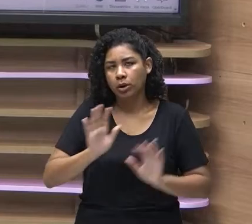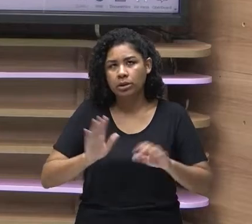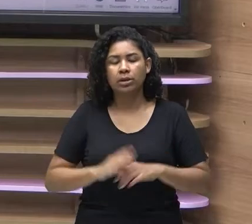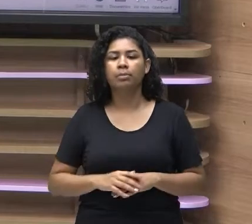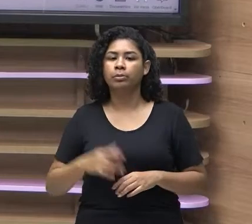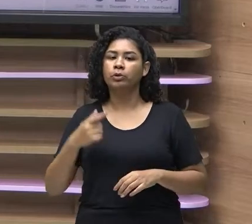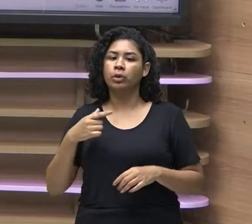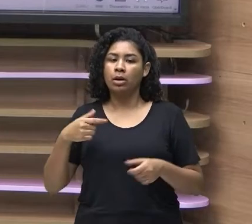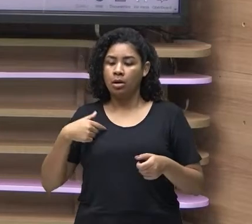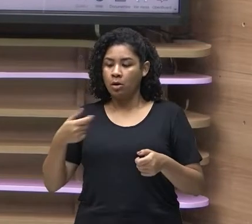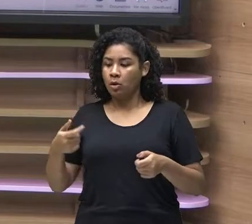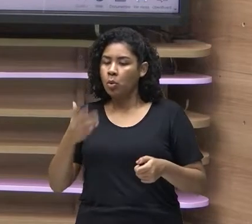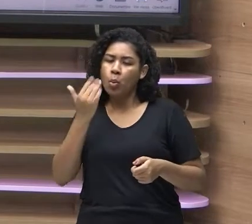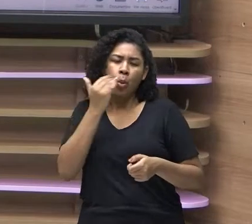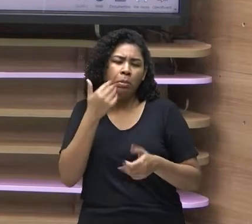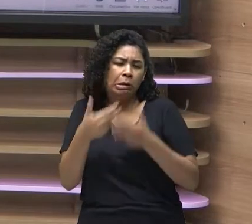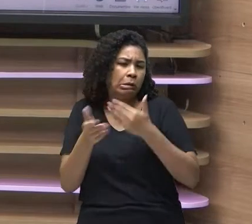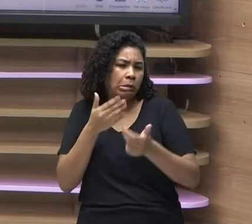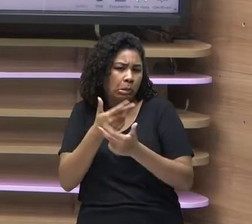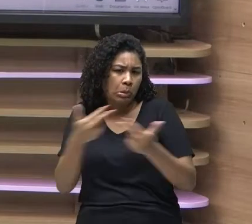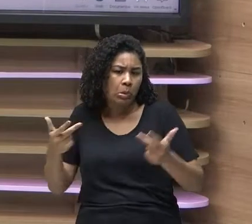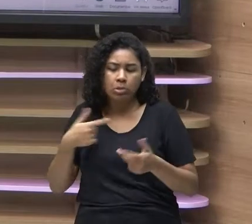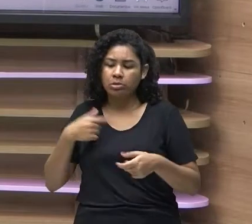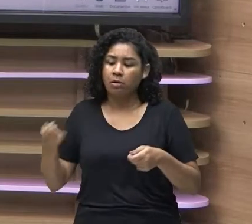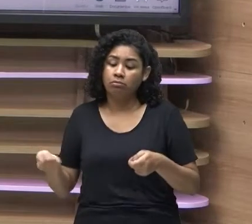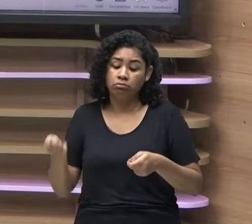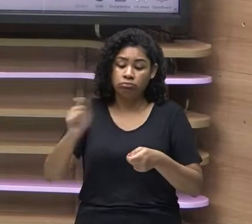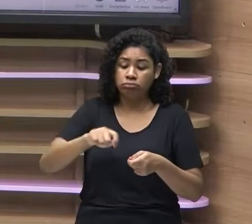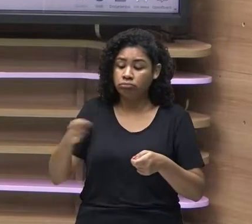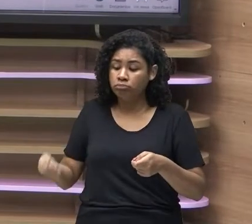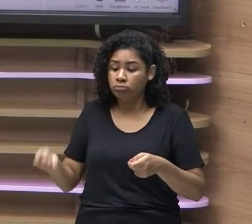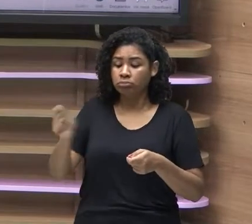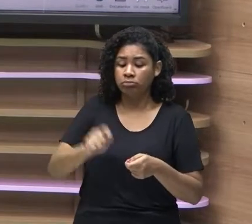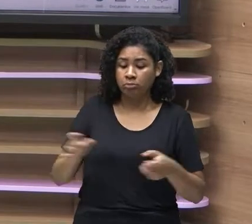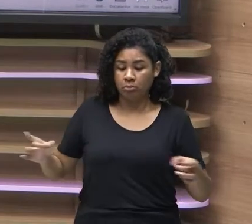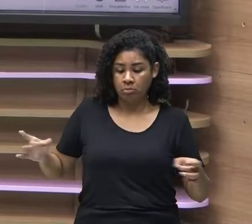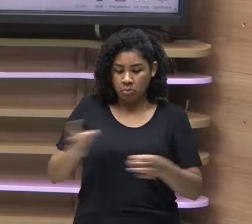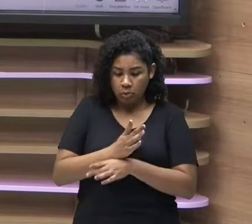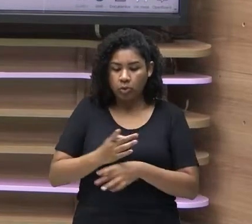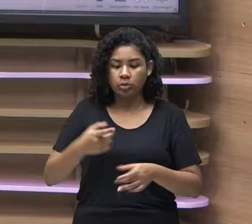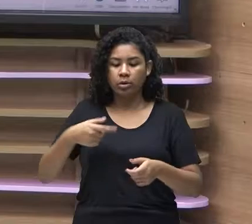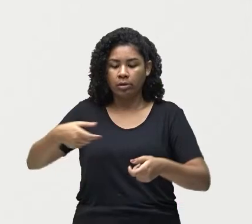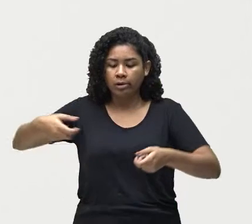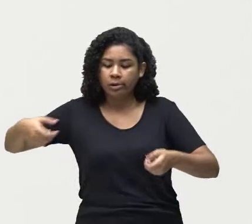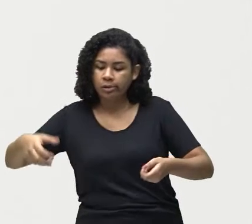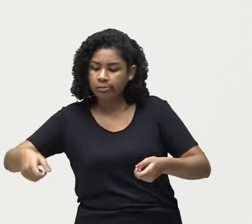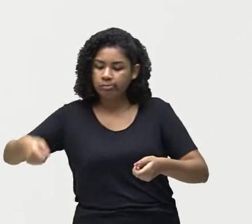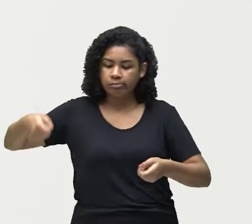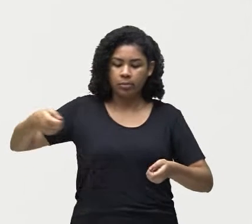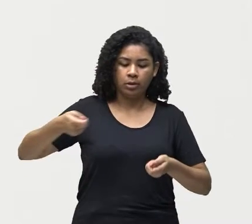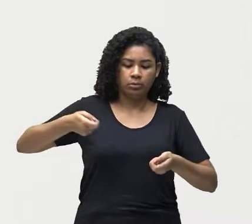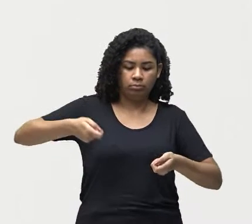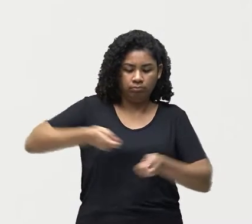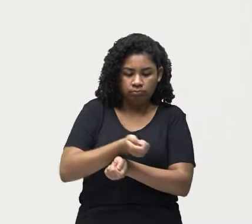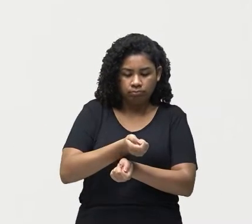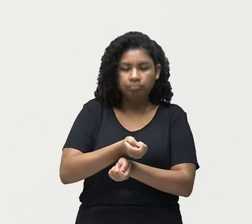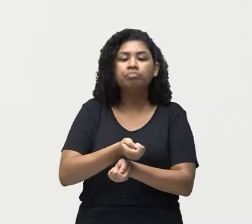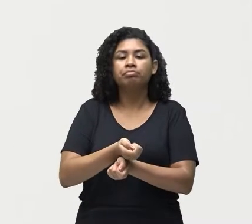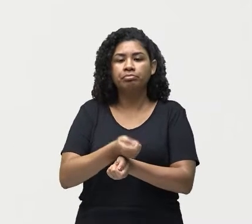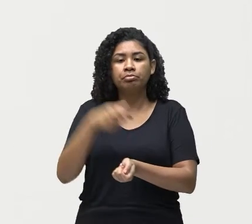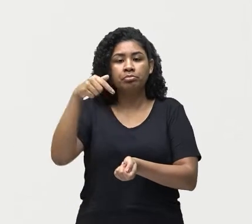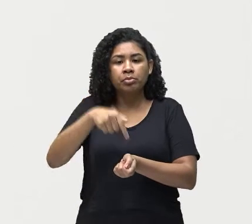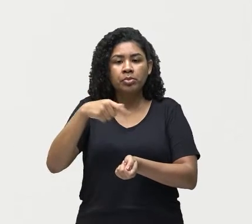né, eu fecho a panela direitinho. Essa panela de pressão, o que ela tem? Válvulas, né? Válvulas de segurança. E